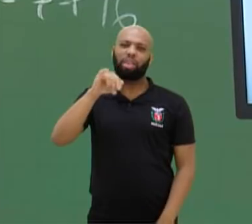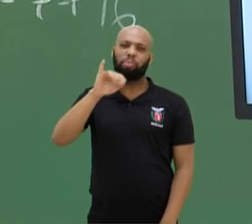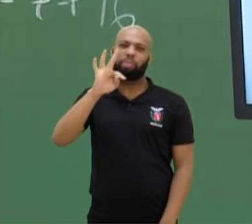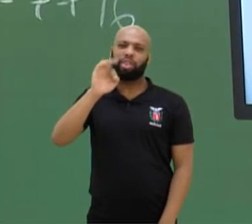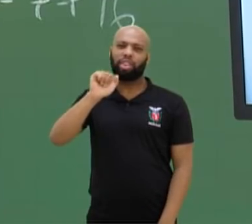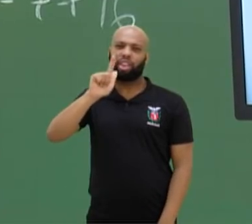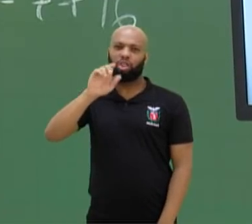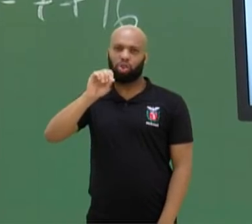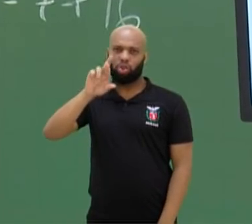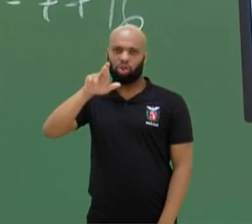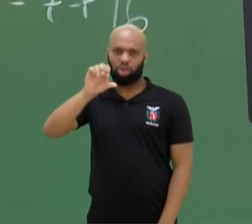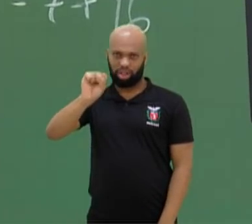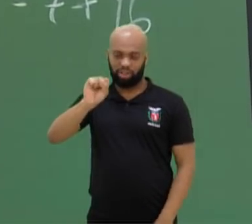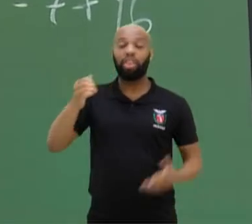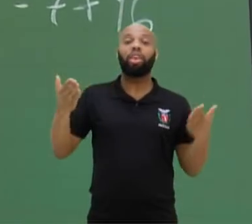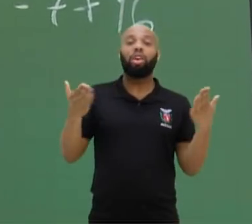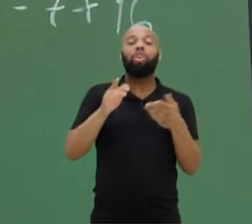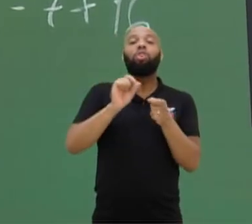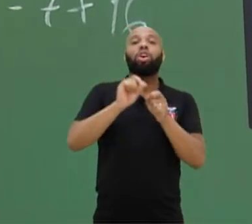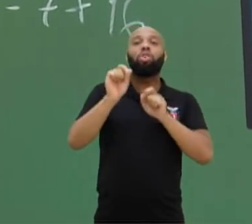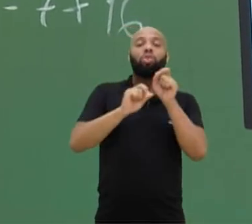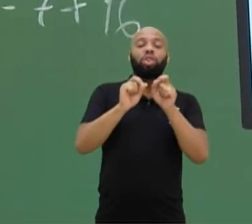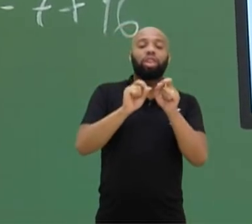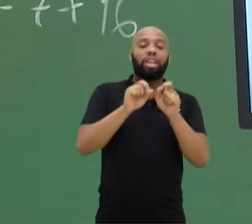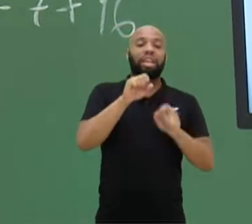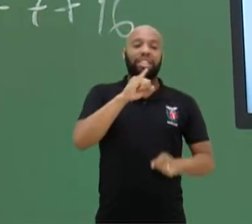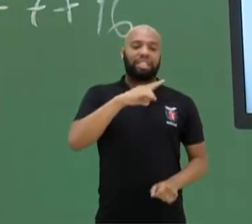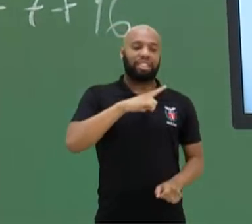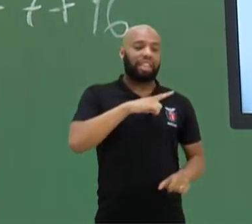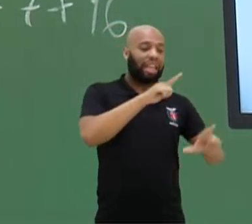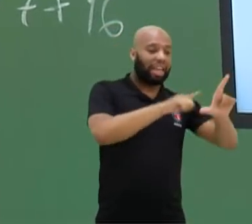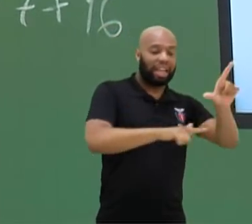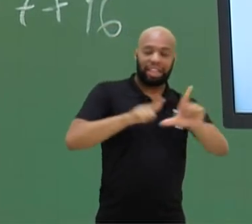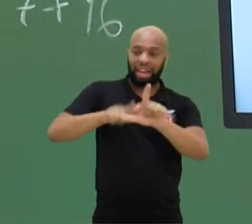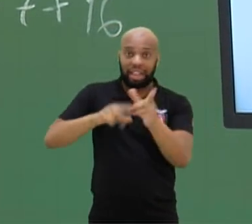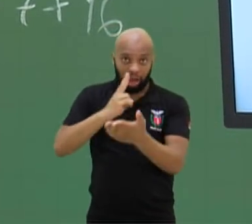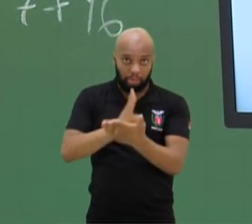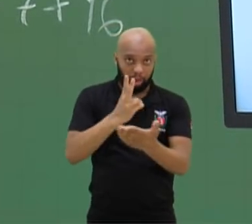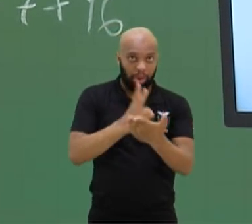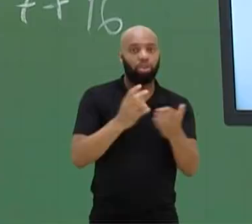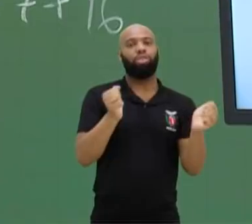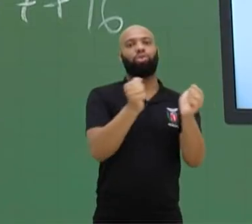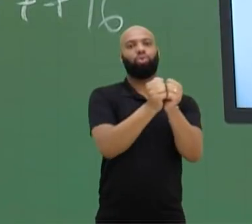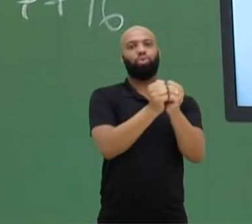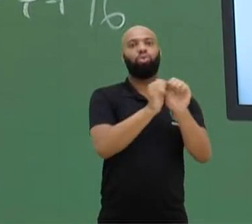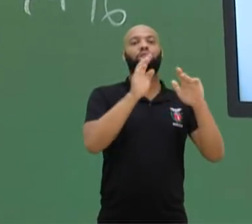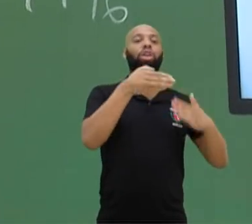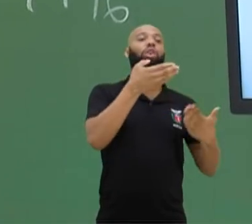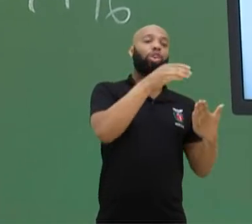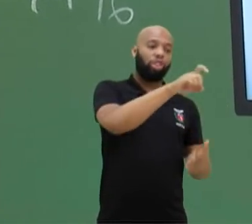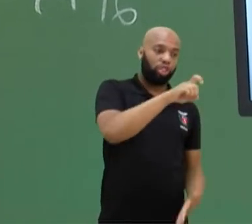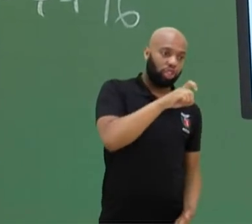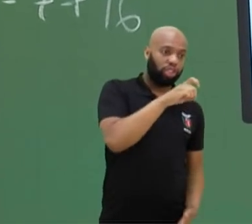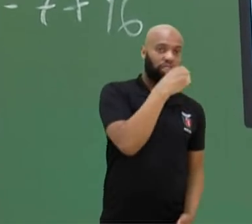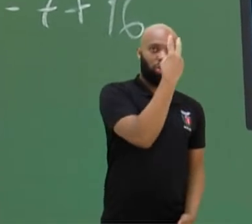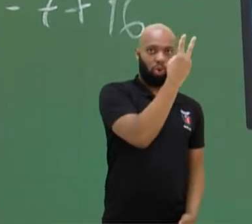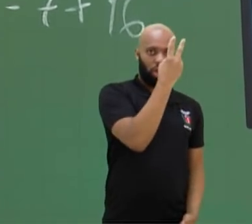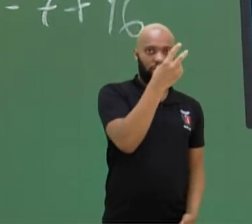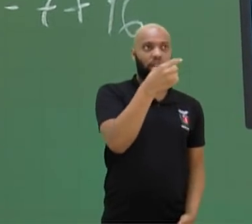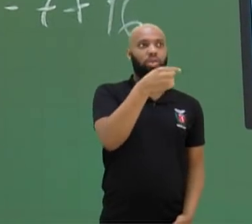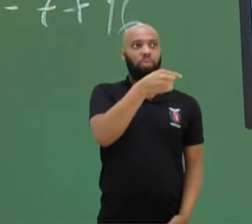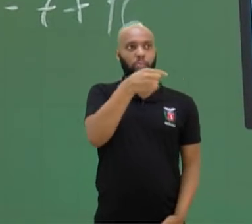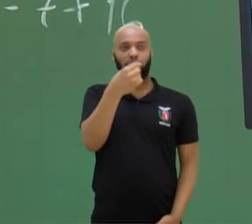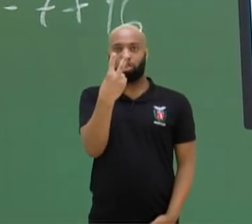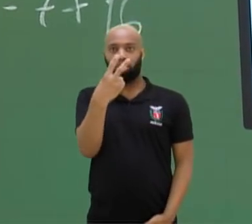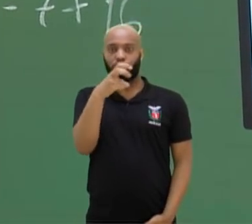vamos agrupar os elementos que têm a mesma variável. Então, eu agrupei aqui x ao quadrado menos 2x, agrupei aqui y ao